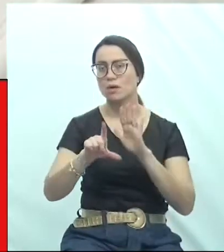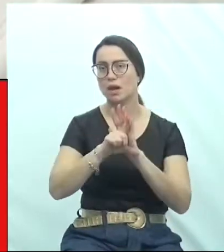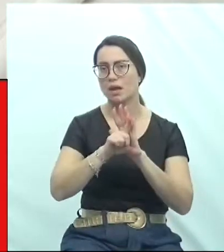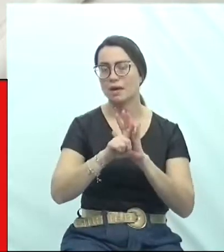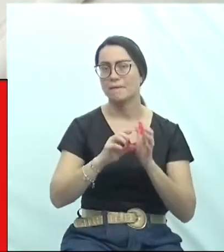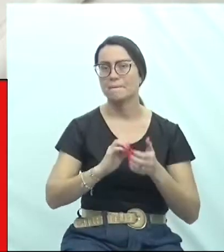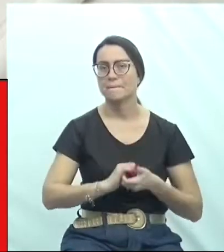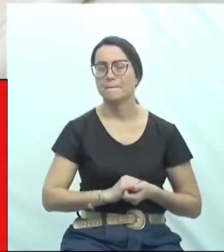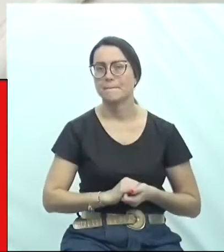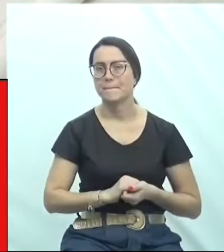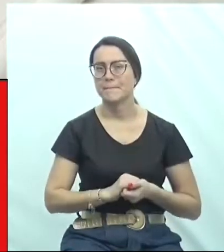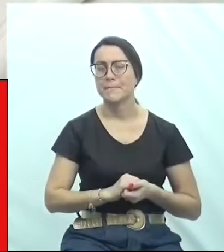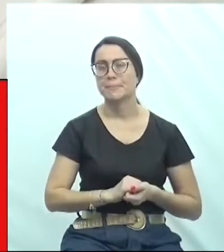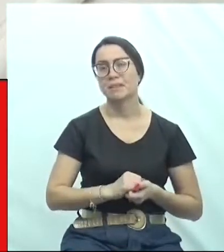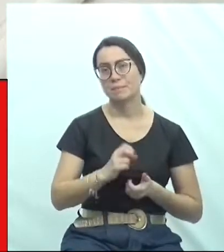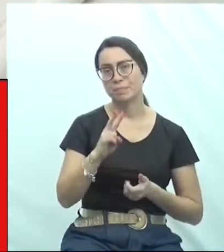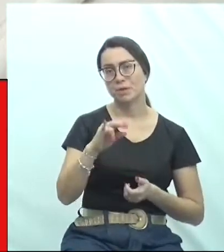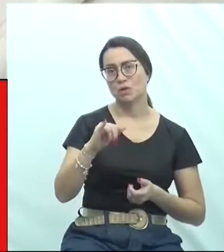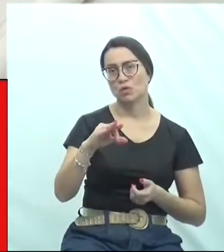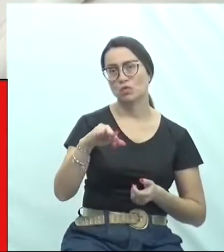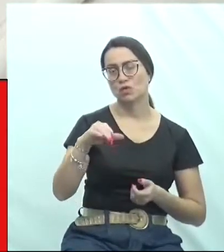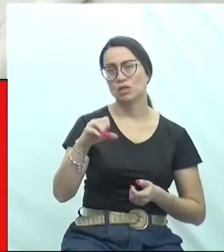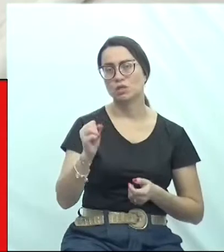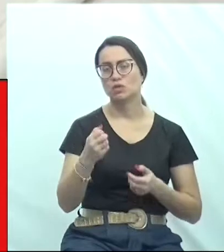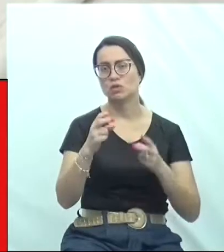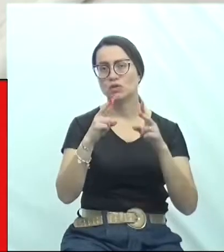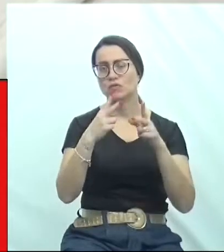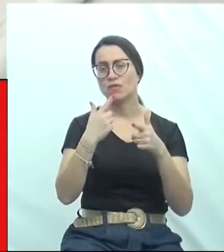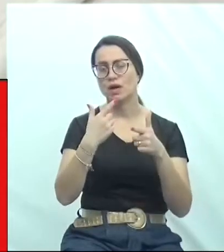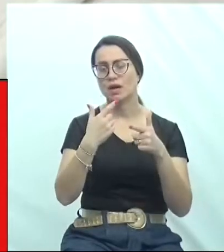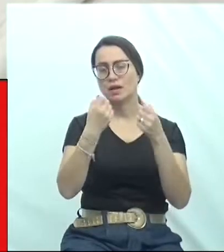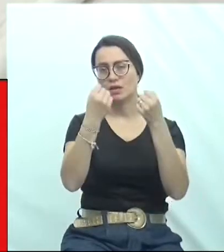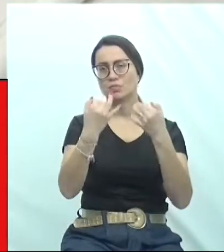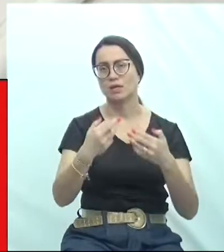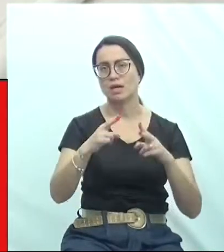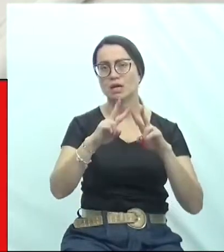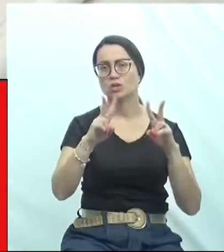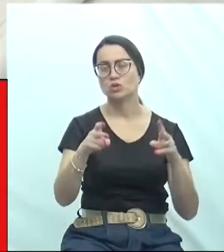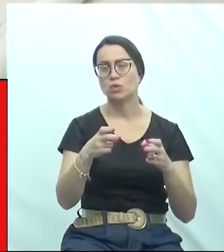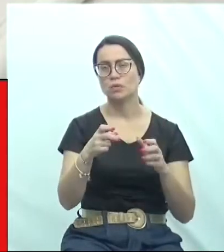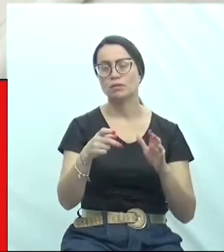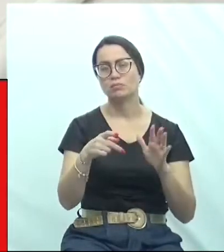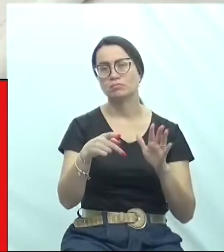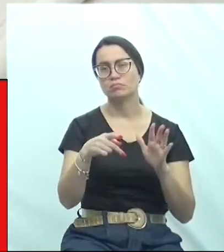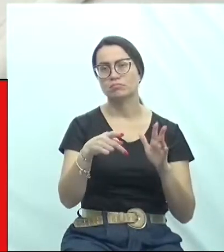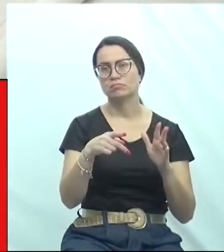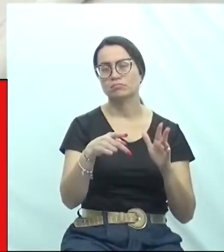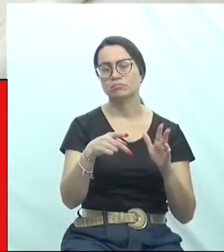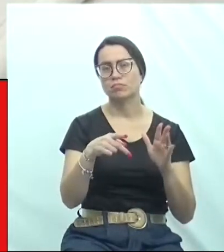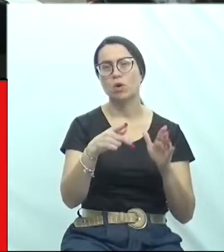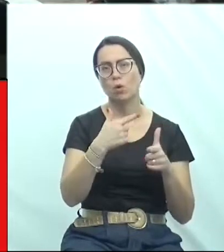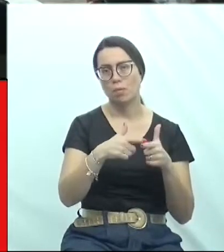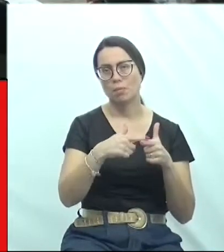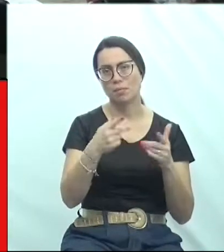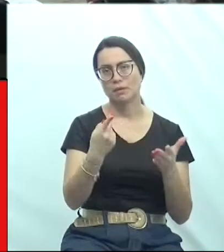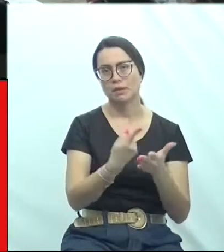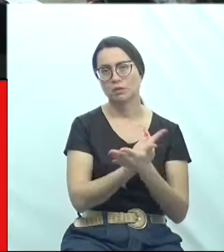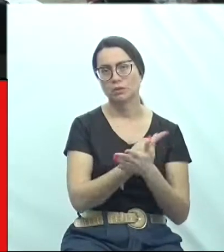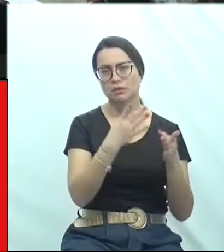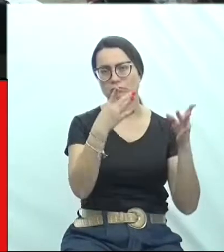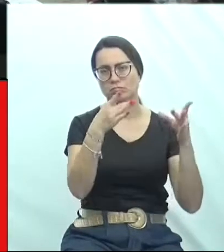Vinícius, tecnicamente a situação, tá? Quaisquer dúvidas, pode voltar aqui que eu posso responder para vocês, ok?